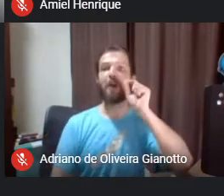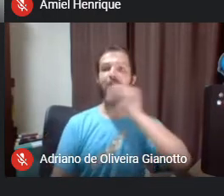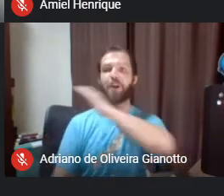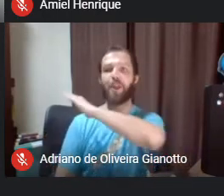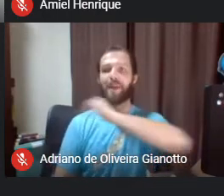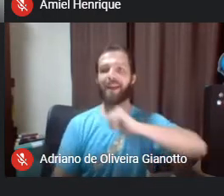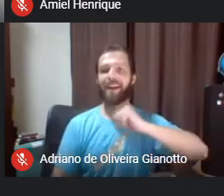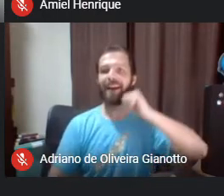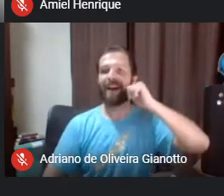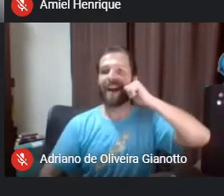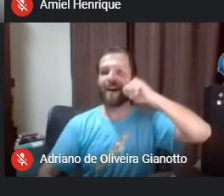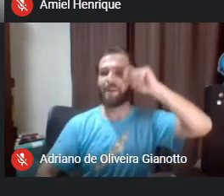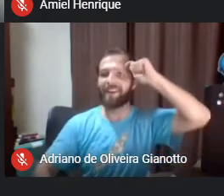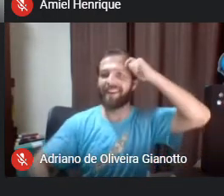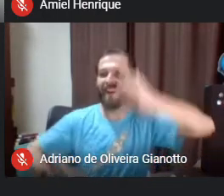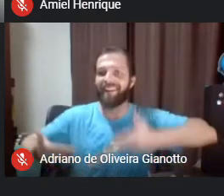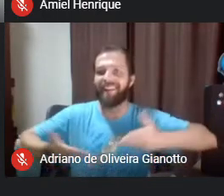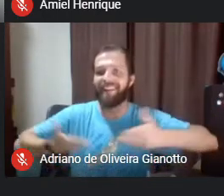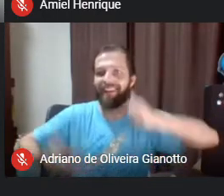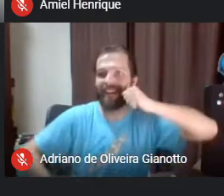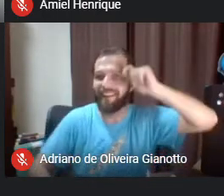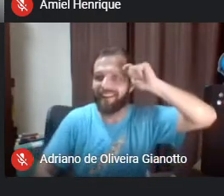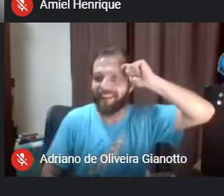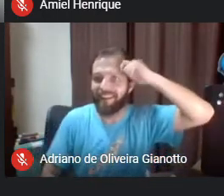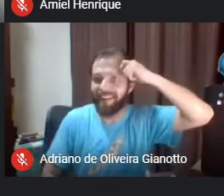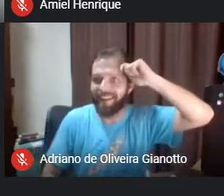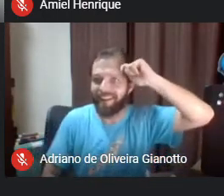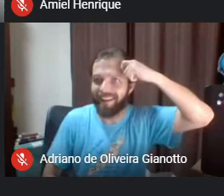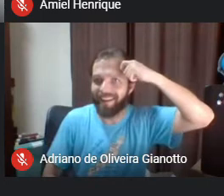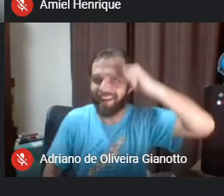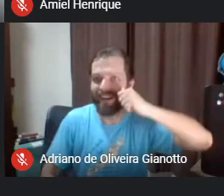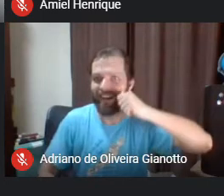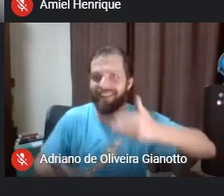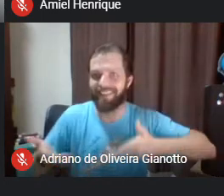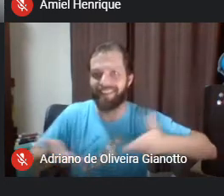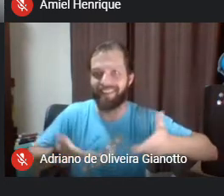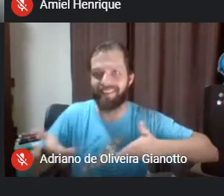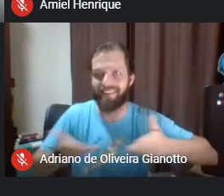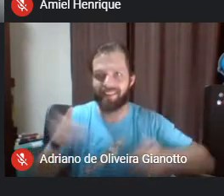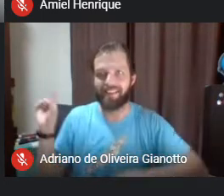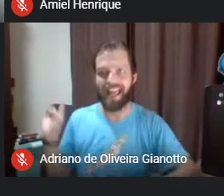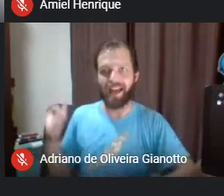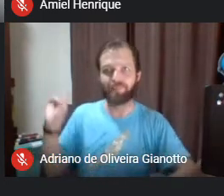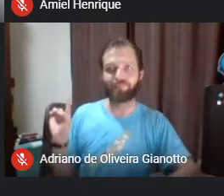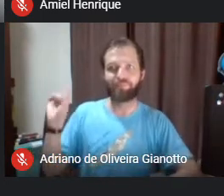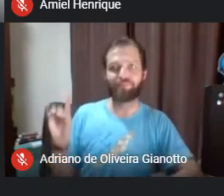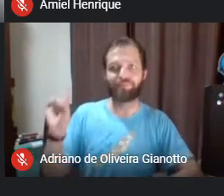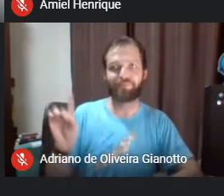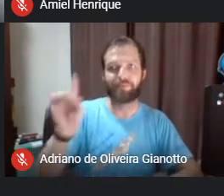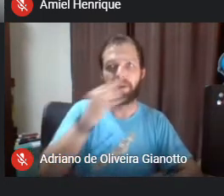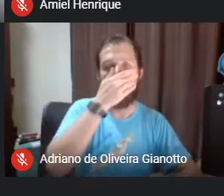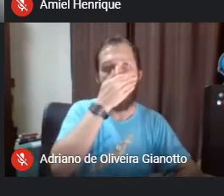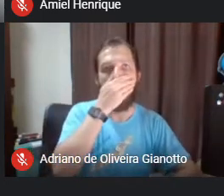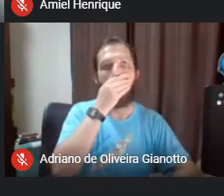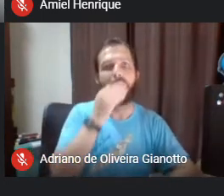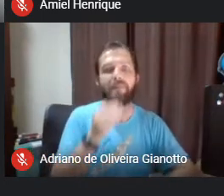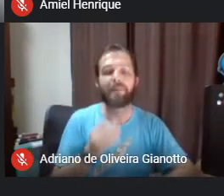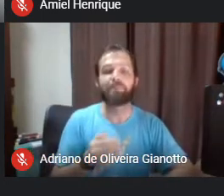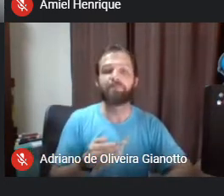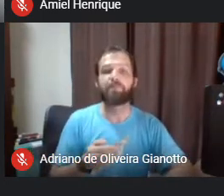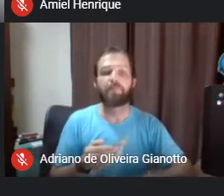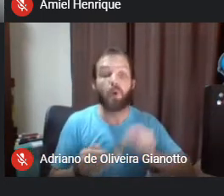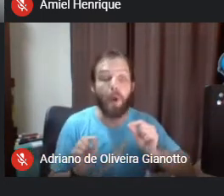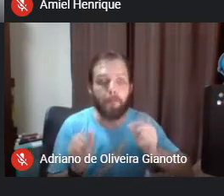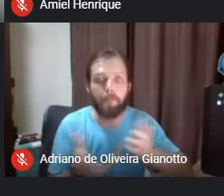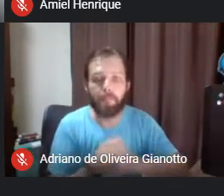II, e aí o guarda real chamou um empregado que veio até